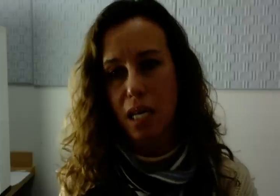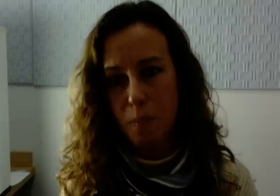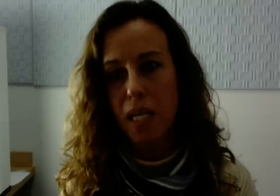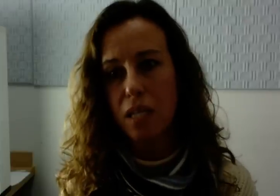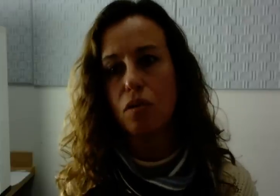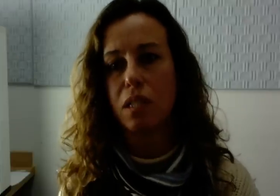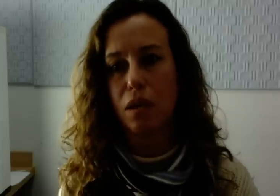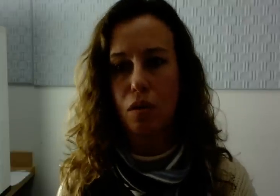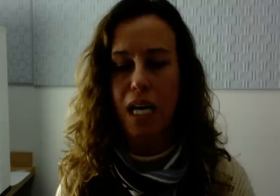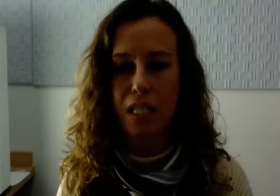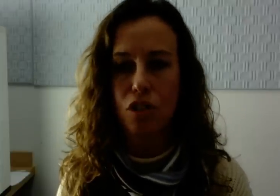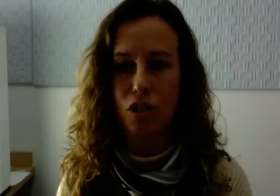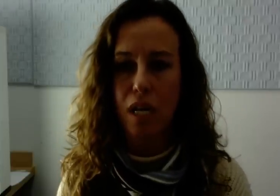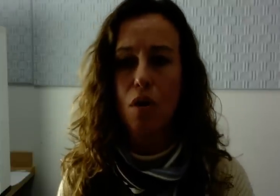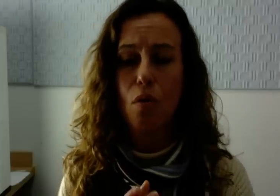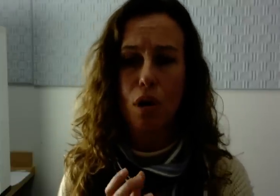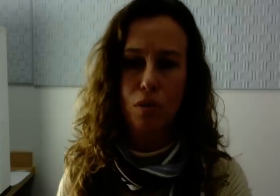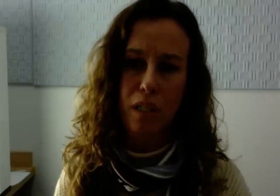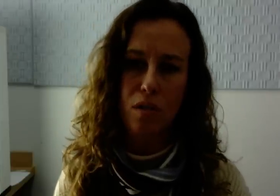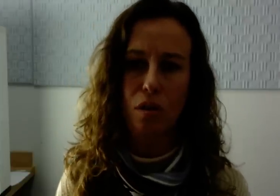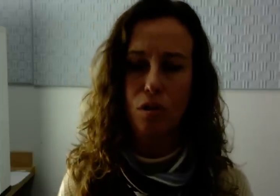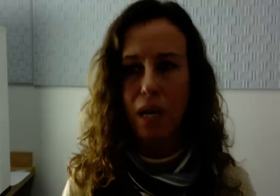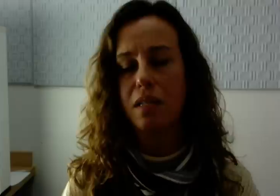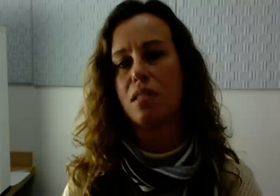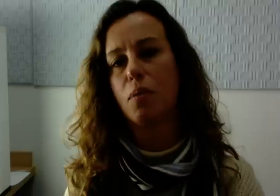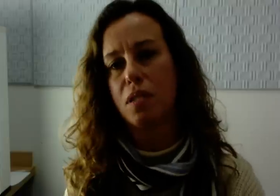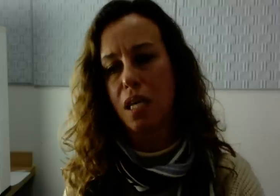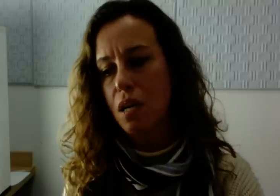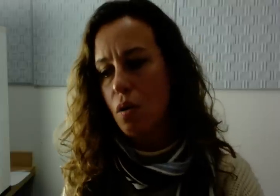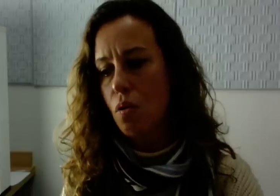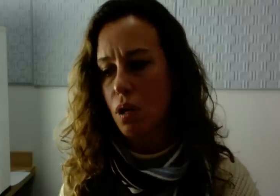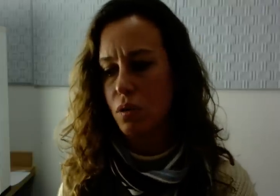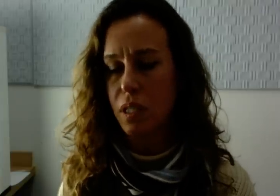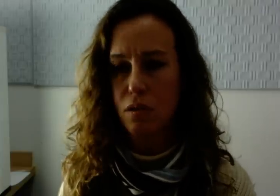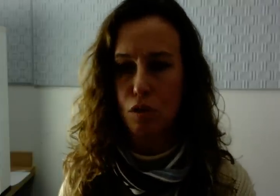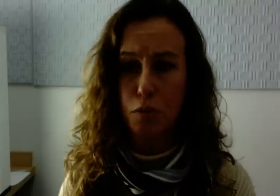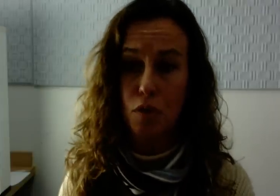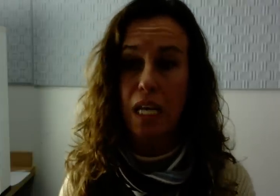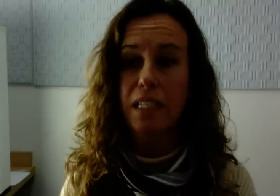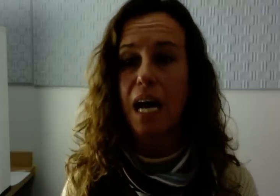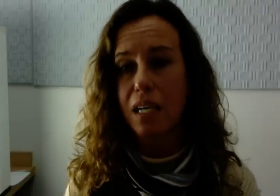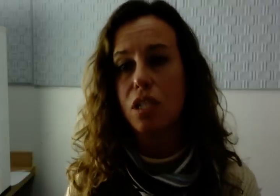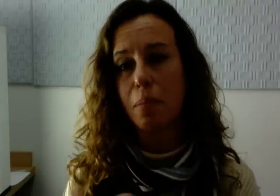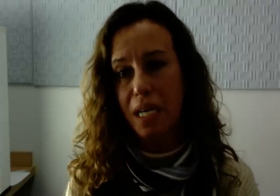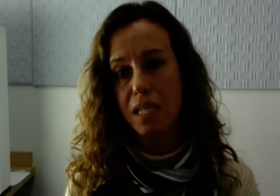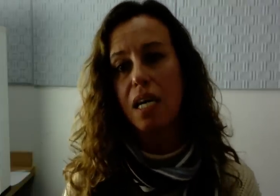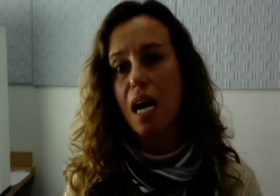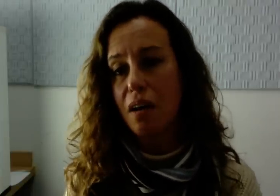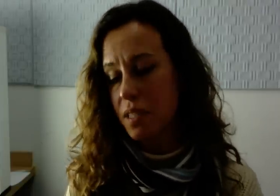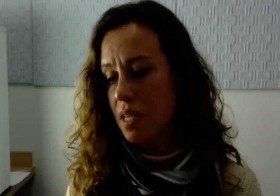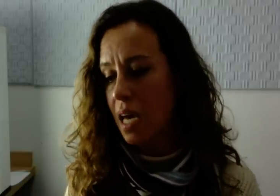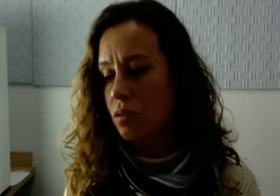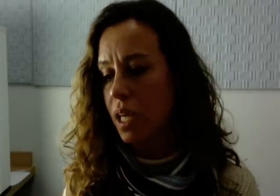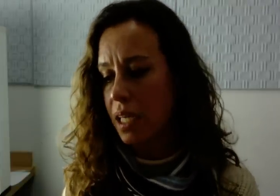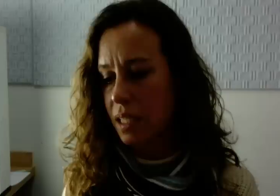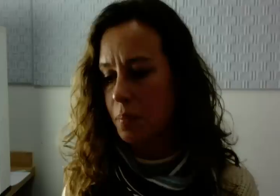então leis para isso eu tentei colocar ali a gente tem o código internacional de doenças Depois tem o código internacional de funcionalidade que é mais